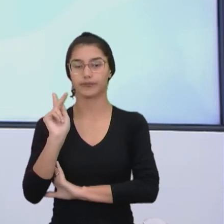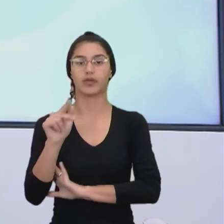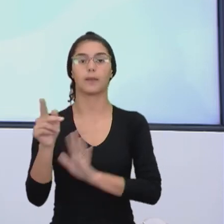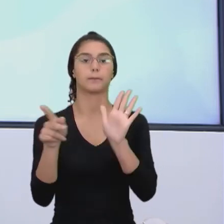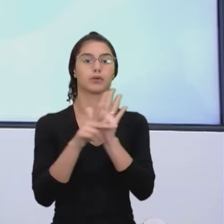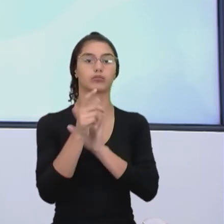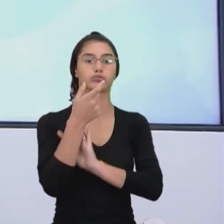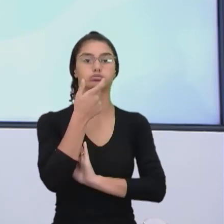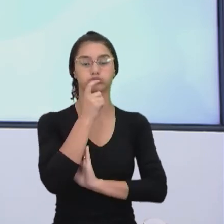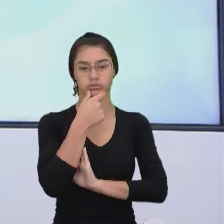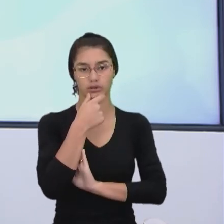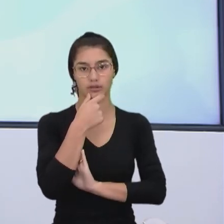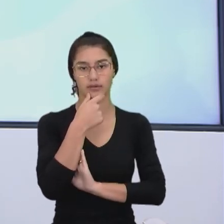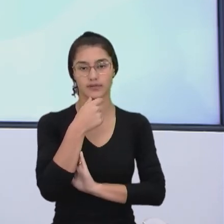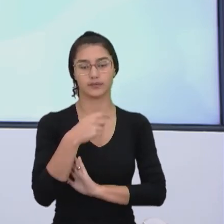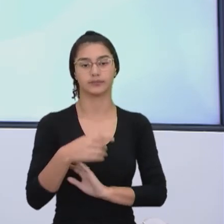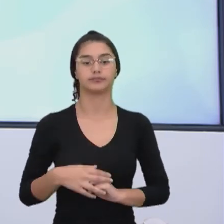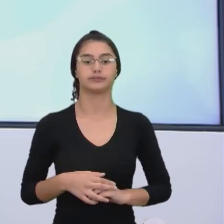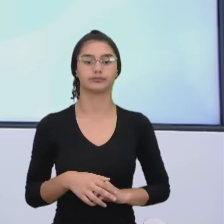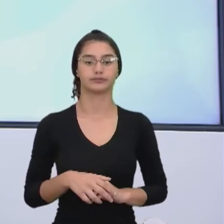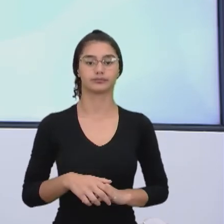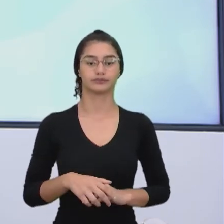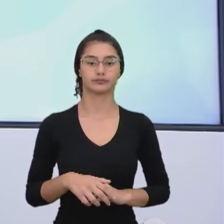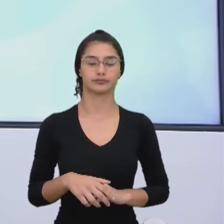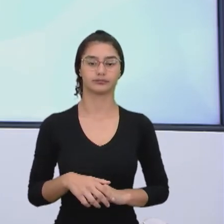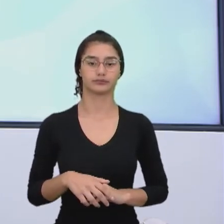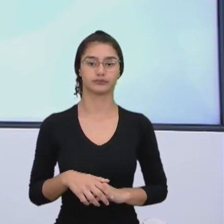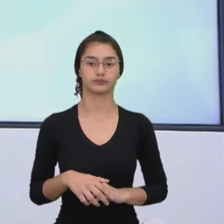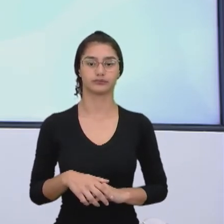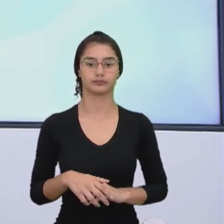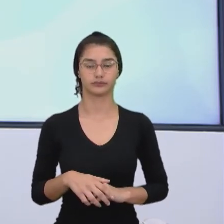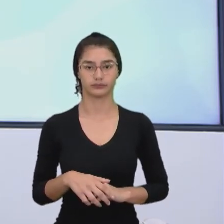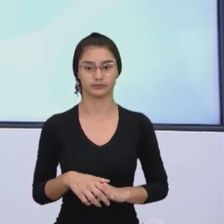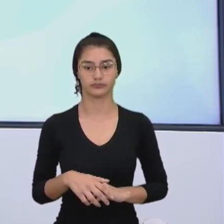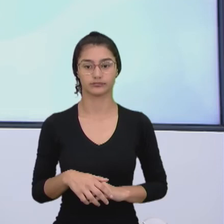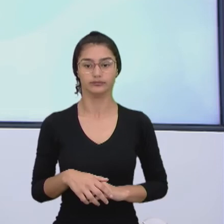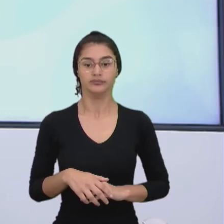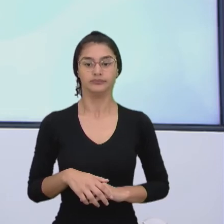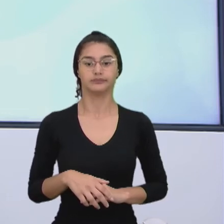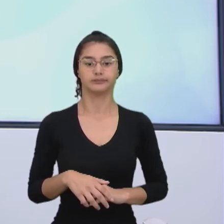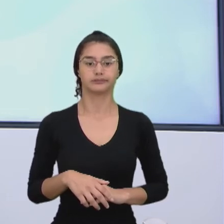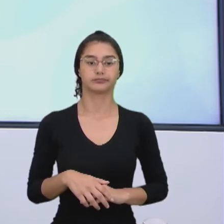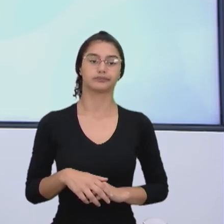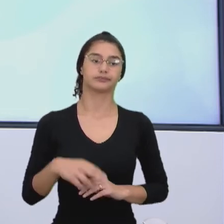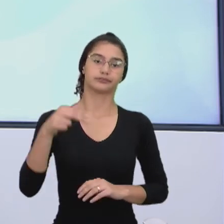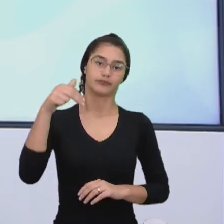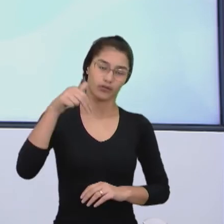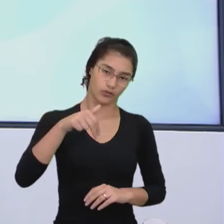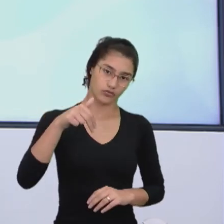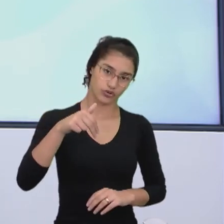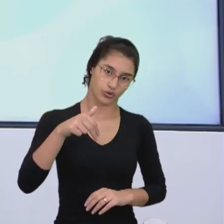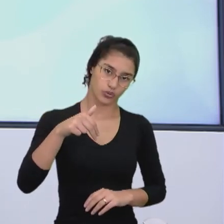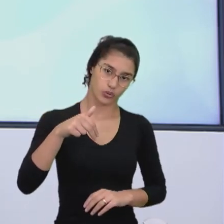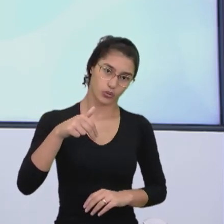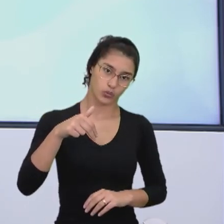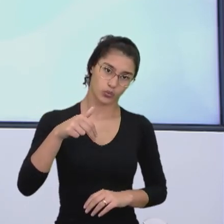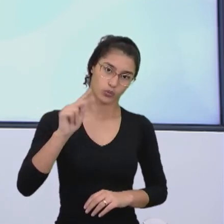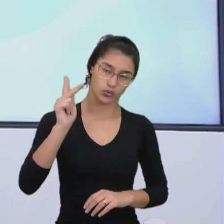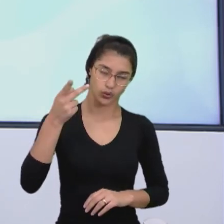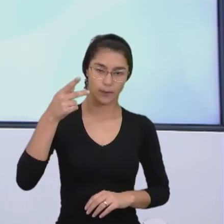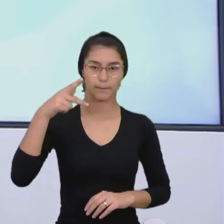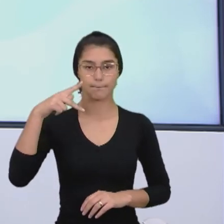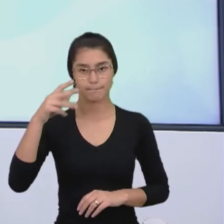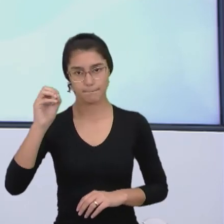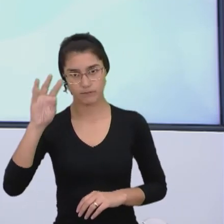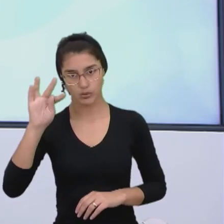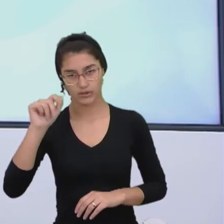inglesa aí para nitrogênio, fósforo e potássio, né? O nitrogênio é o N, o fósforo é o P e o potássio é o K,